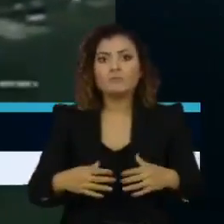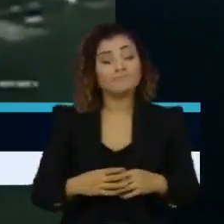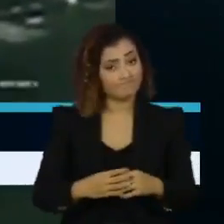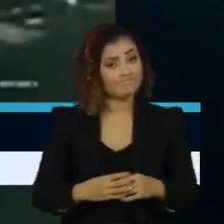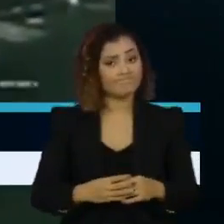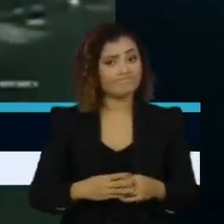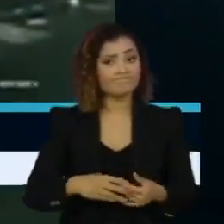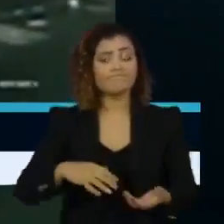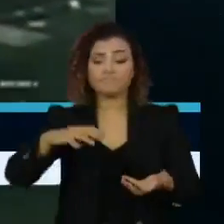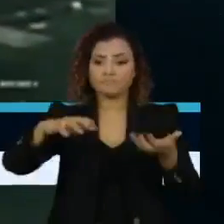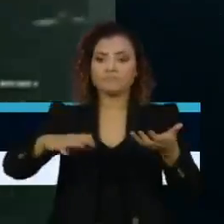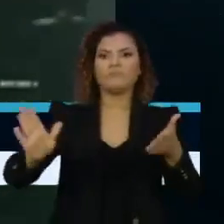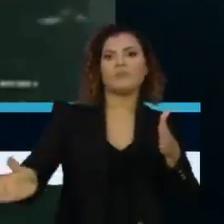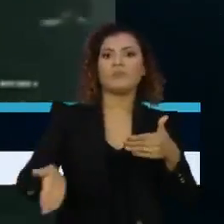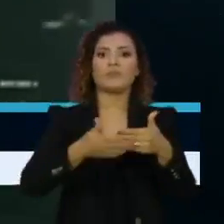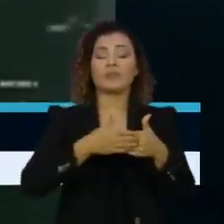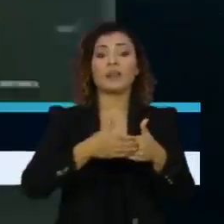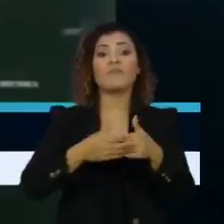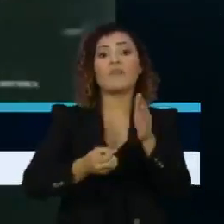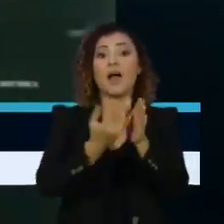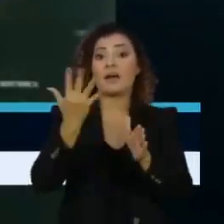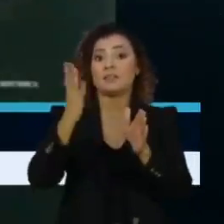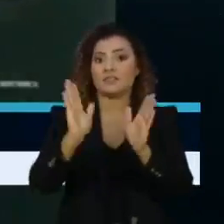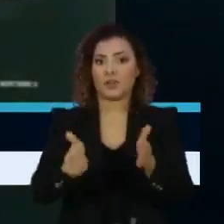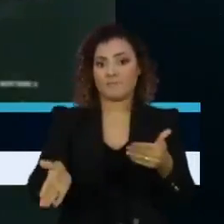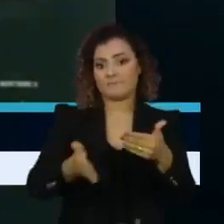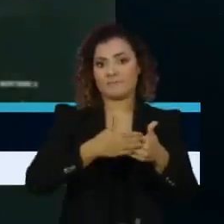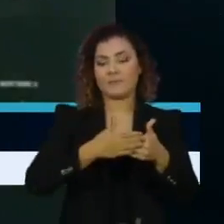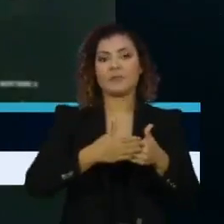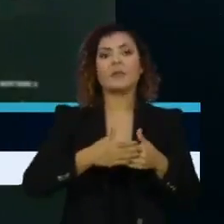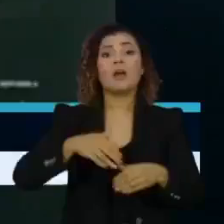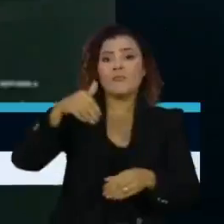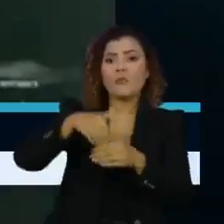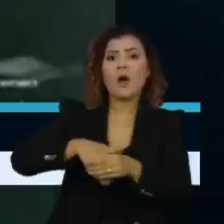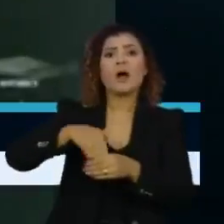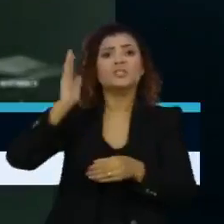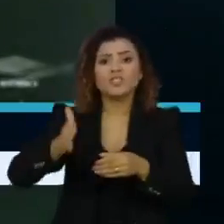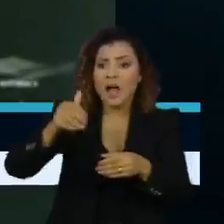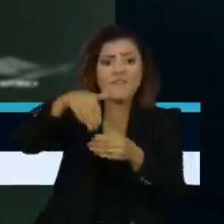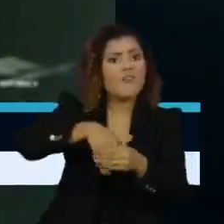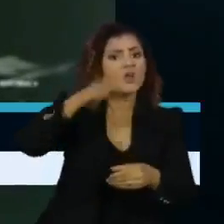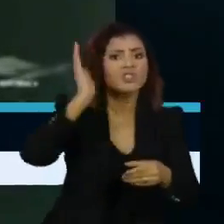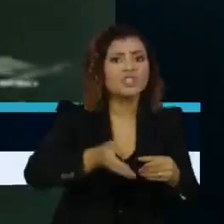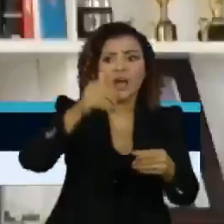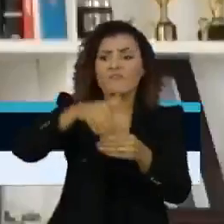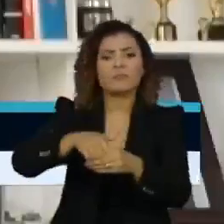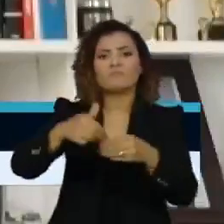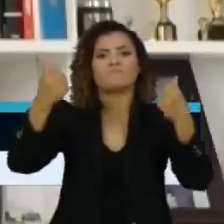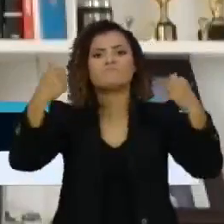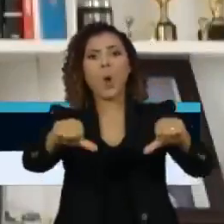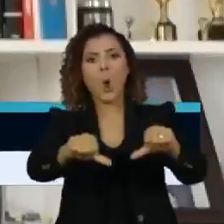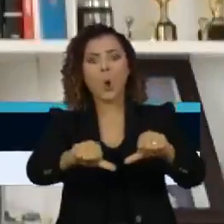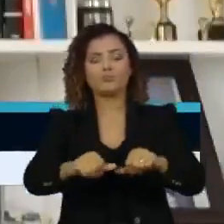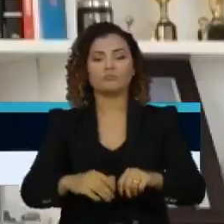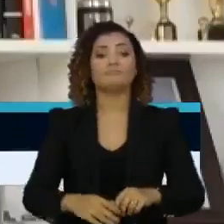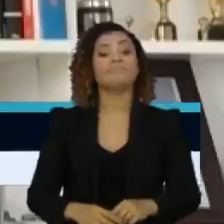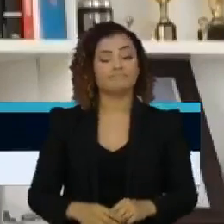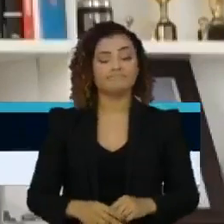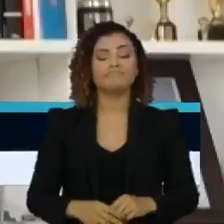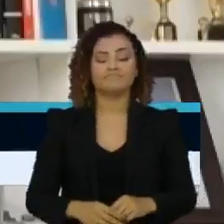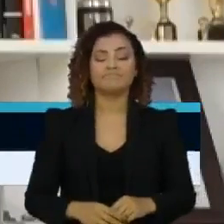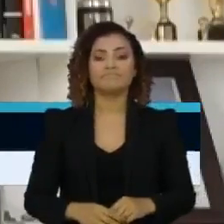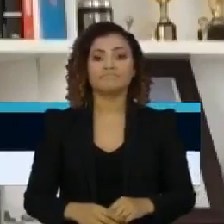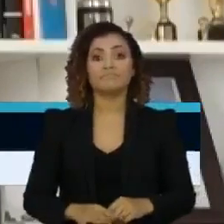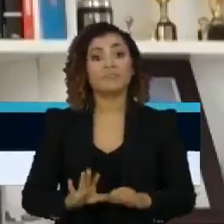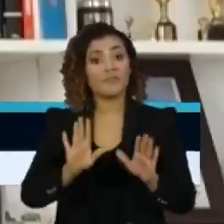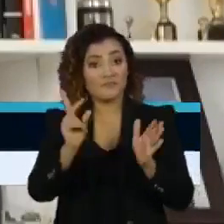O Congresso foi fechado mais de uma vez. Eleições diretas foram suspensas. E, na verdade, também